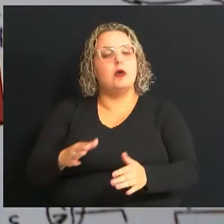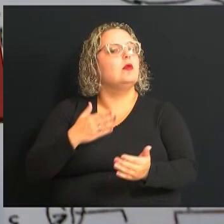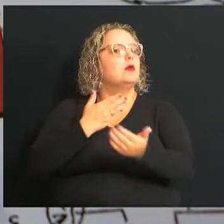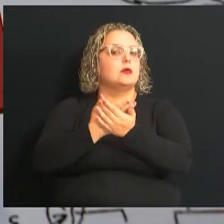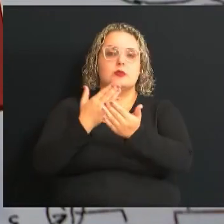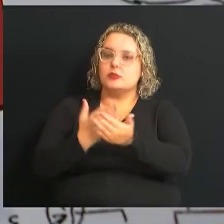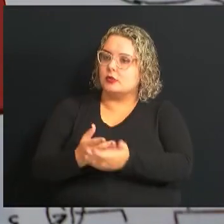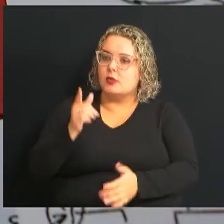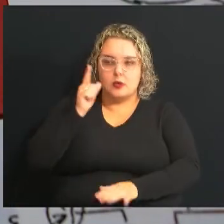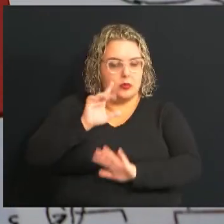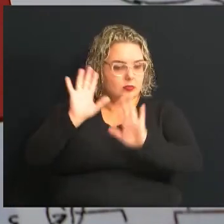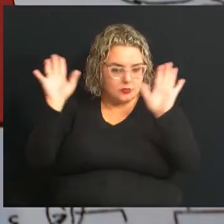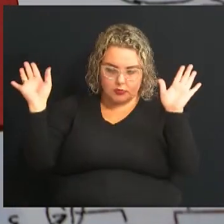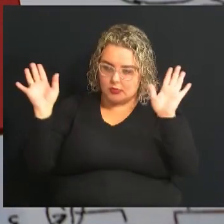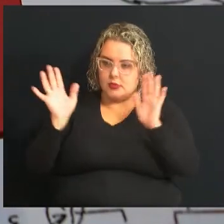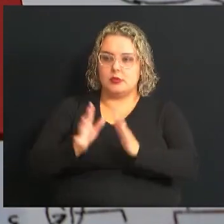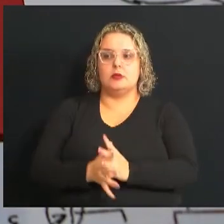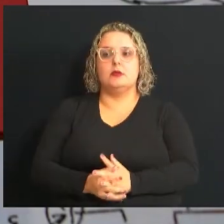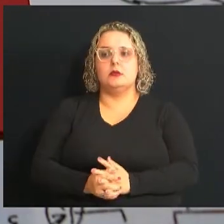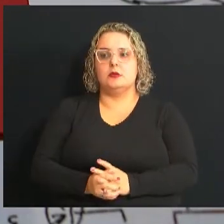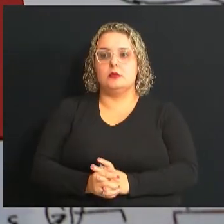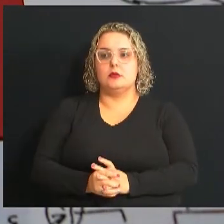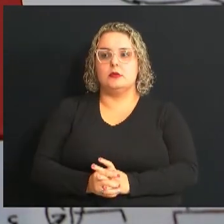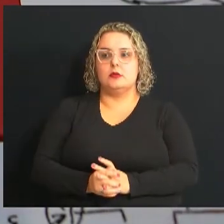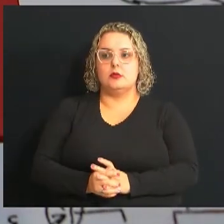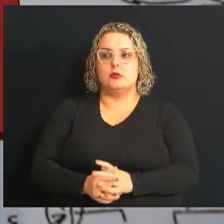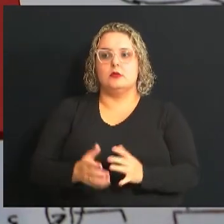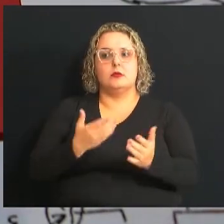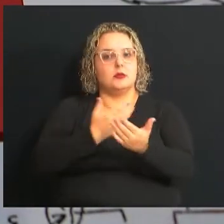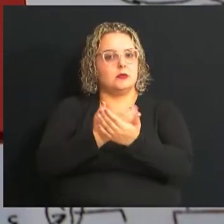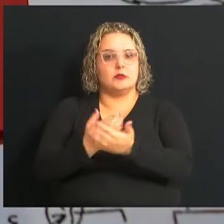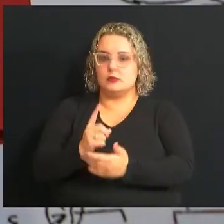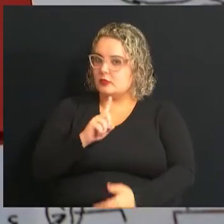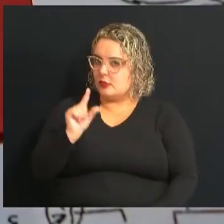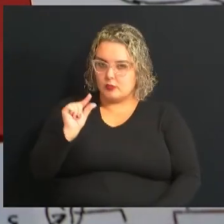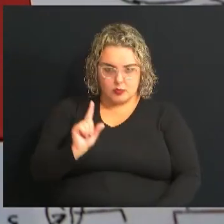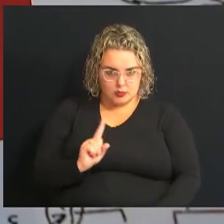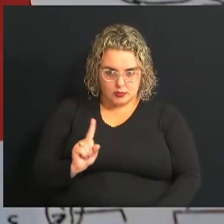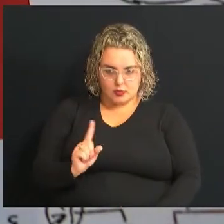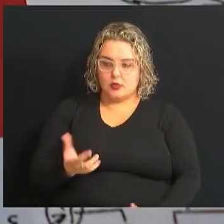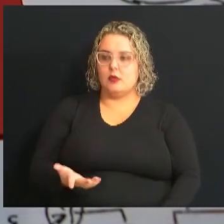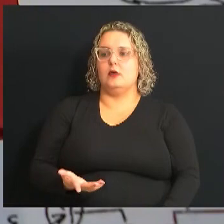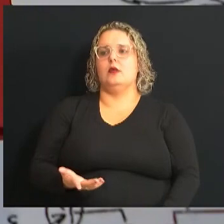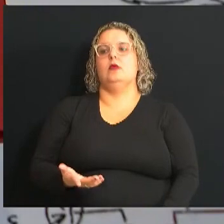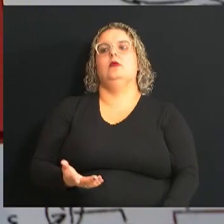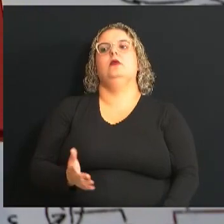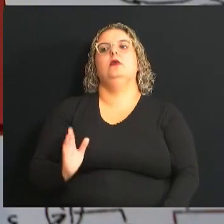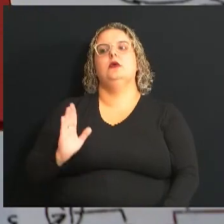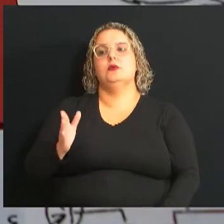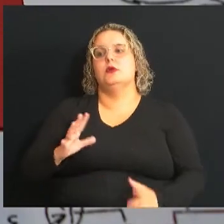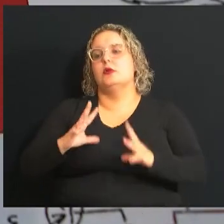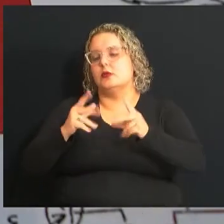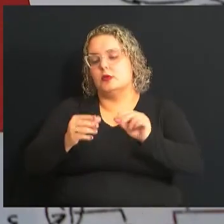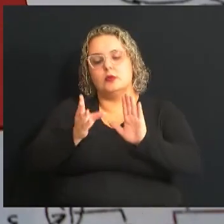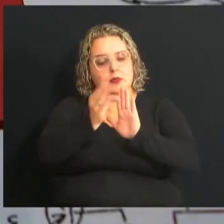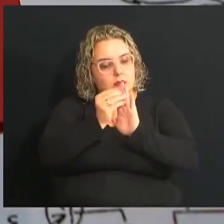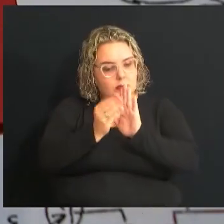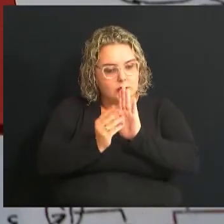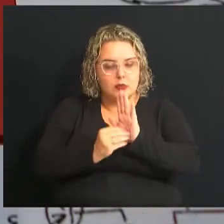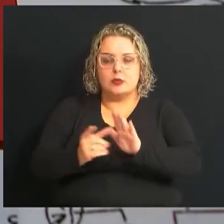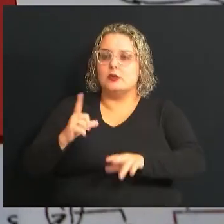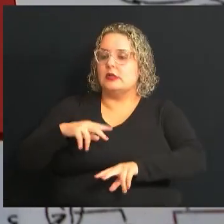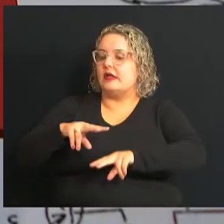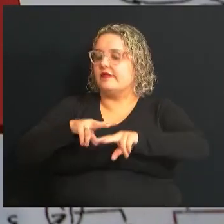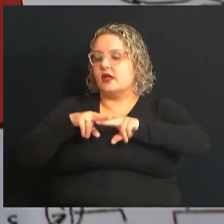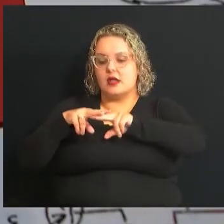certeza. E estudou não foi pouco, né? Porque teve já todo o conteúdo, aí teve a revisão, aí